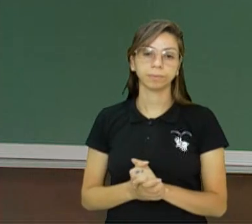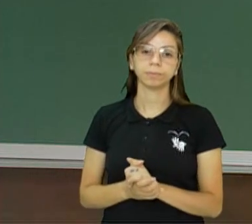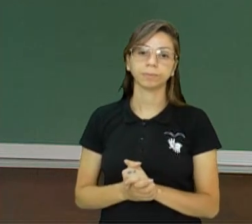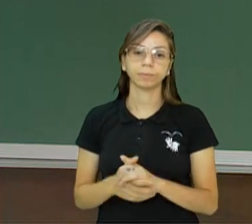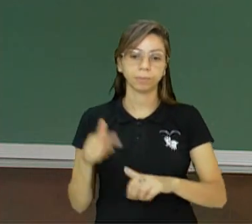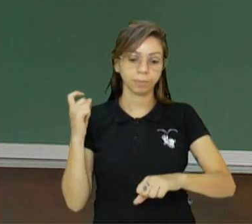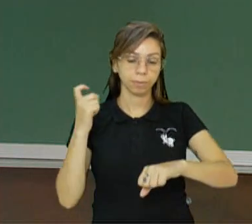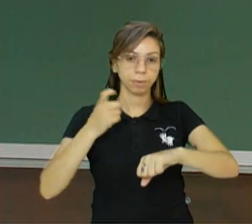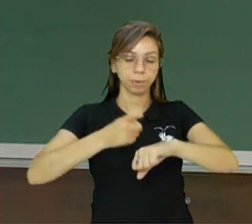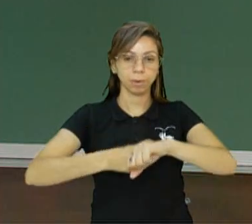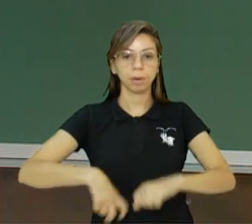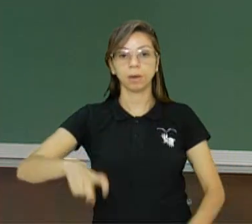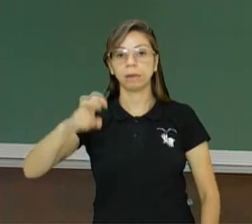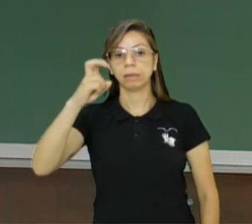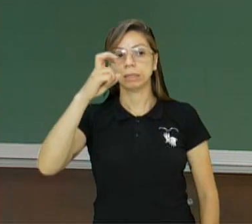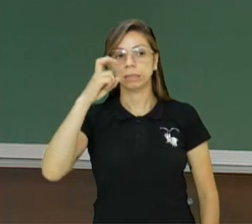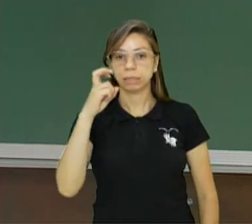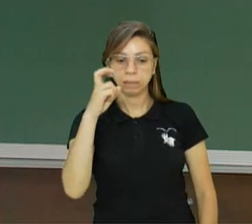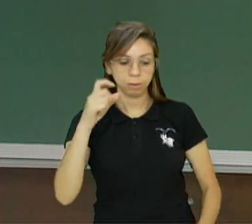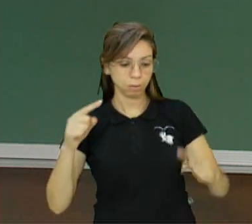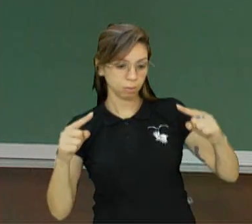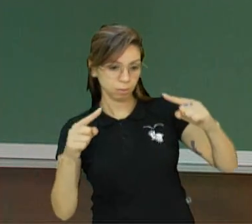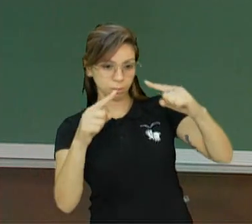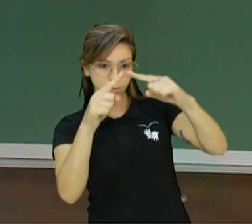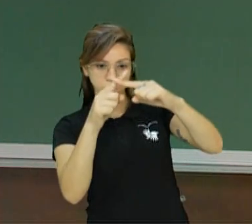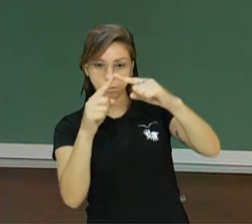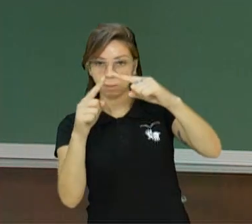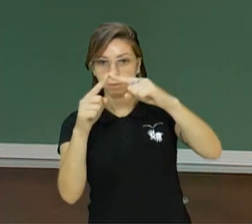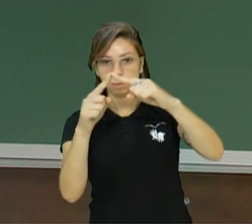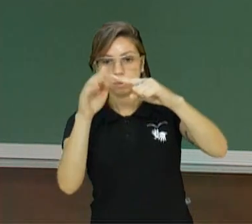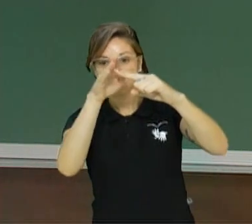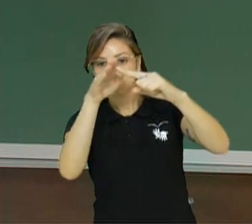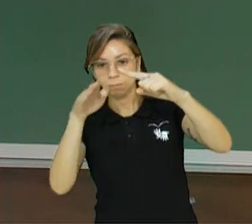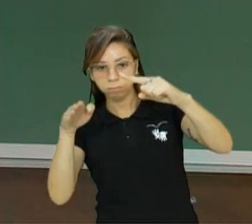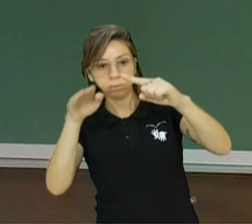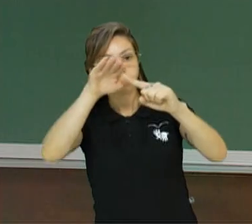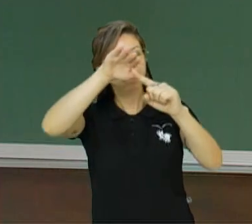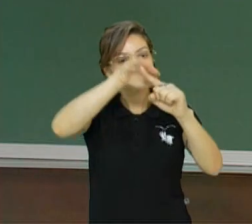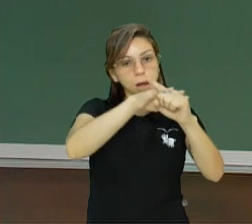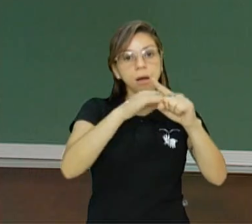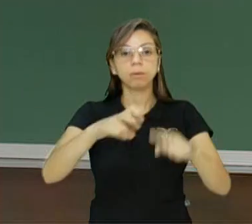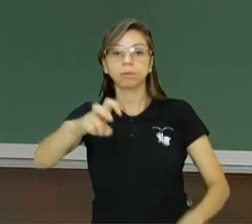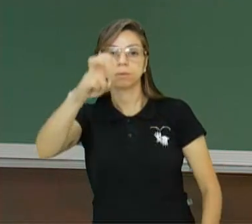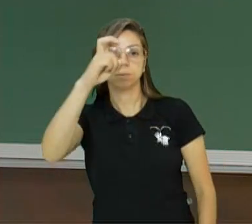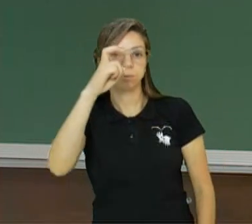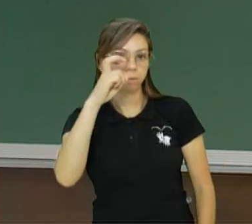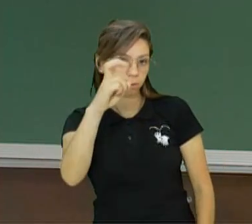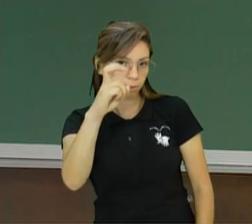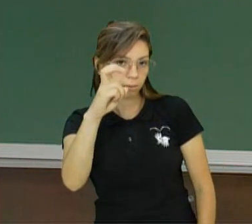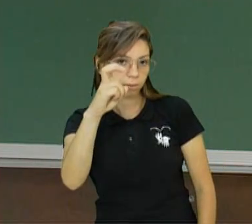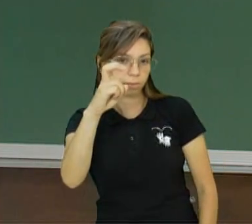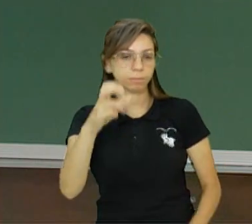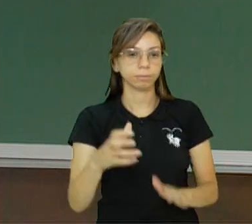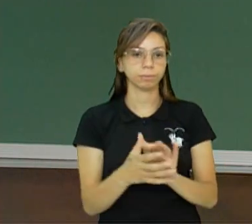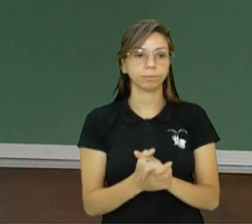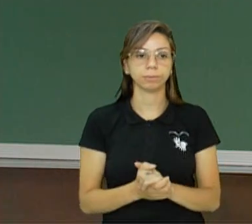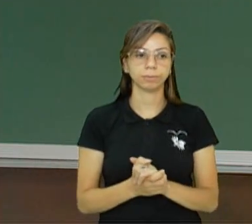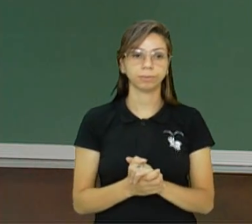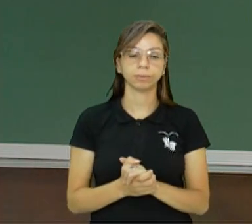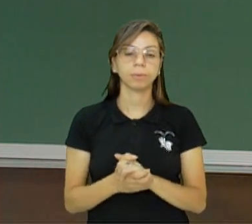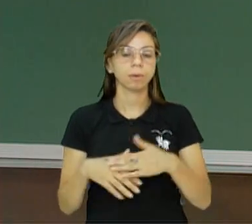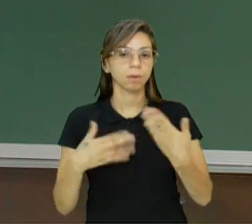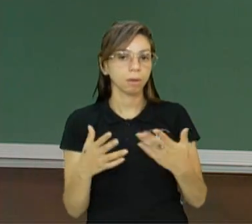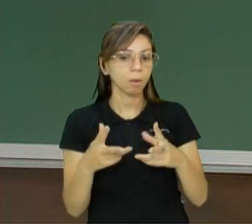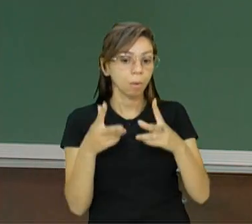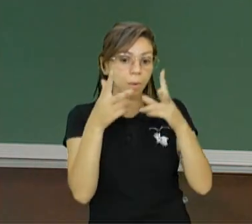sólido com 5 arestas, 5 lados ali a gente vai ter no pentágono. Então,